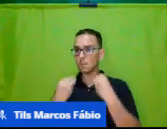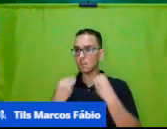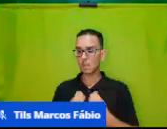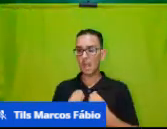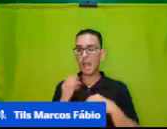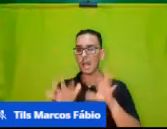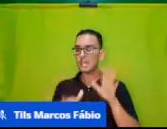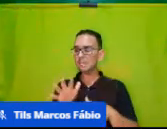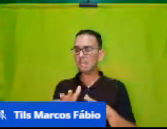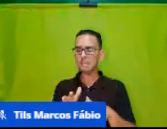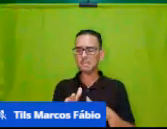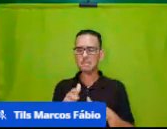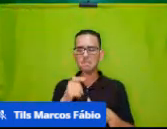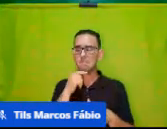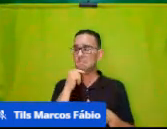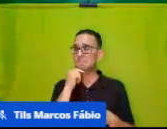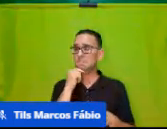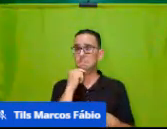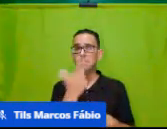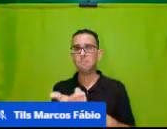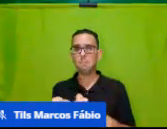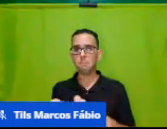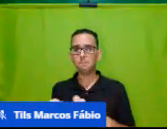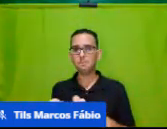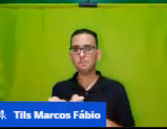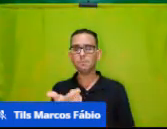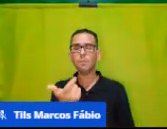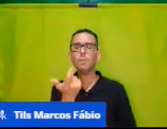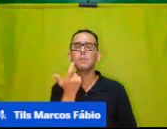fora daquilo que eu entendo que é